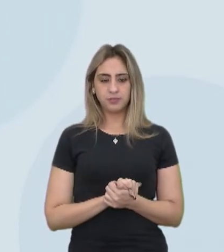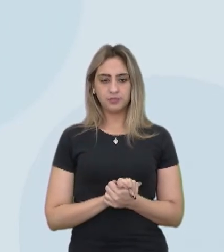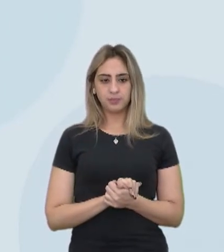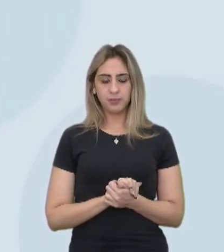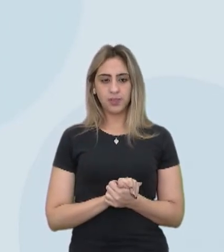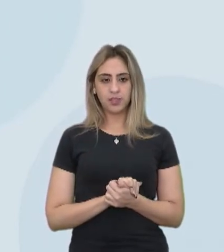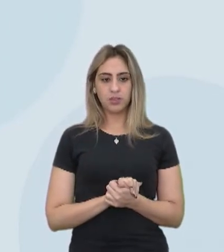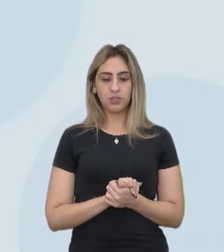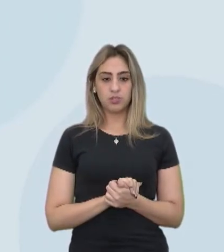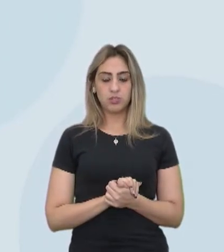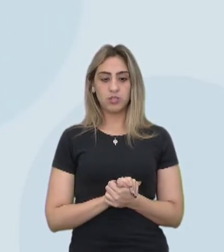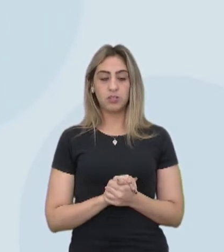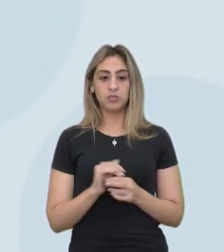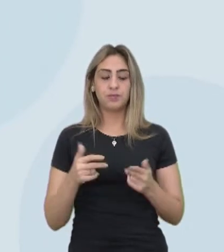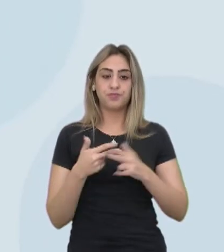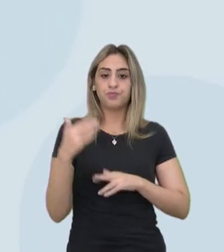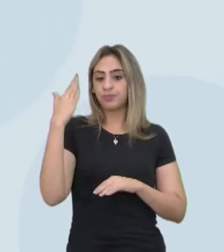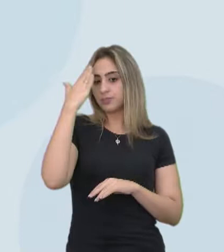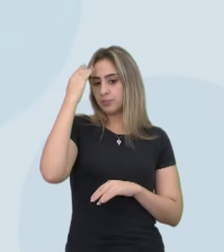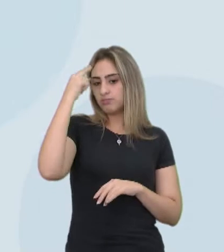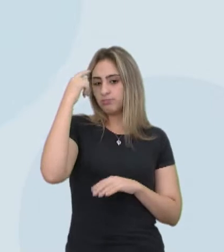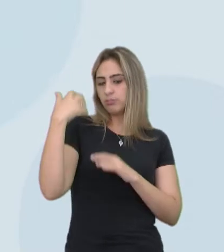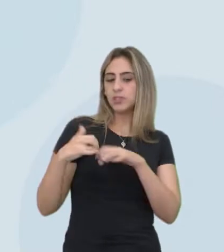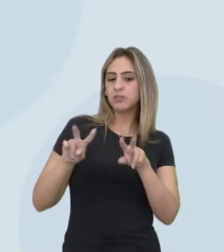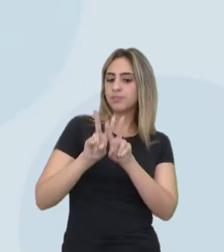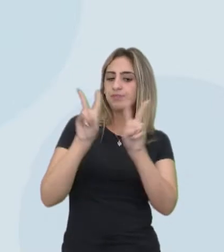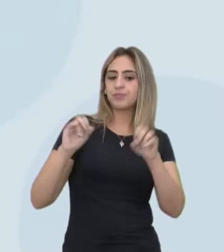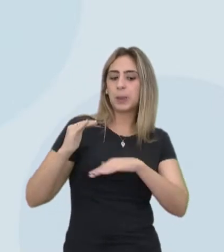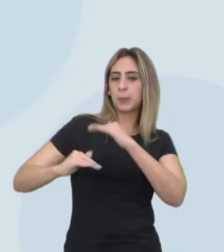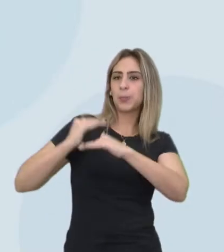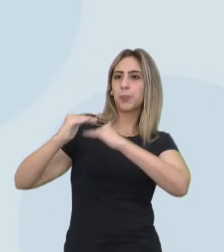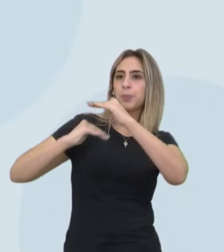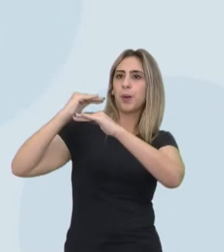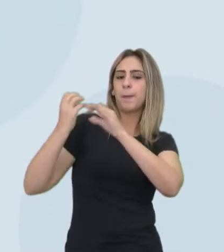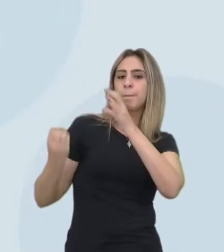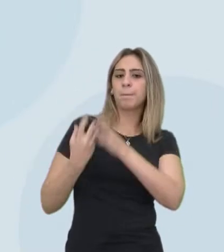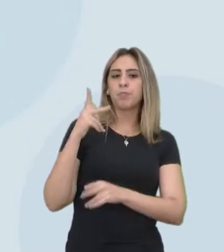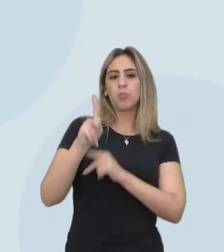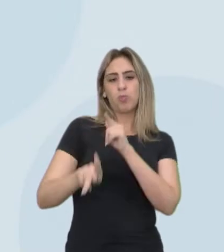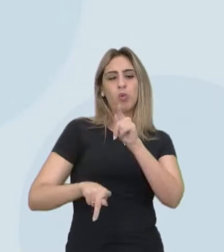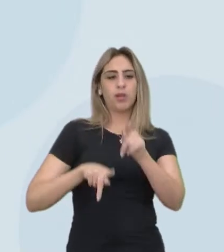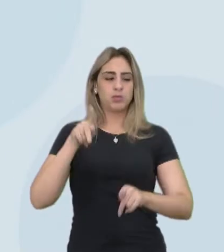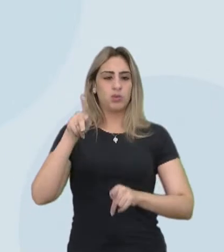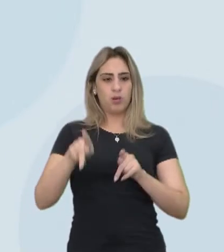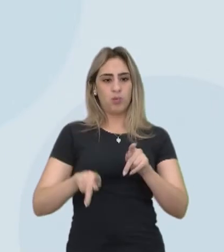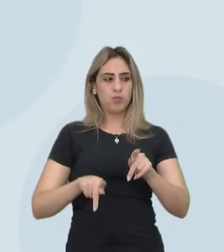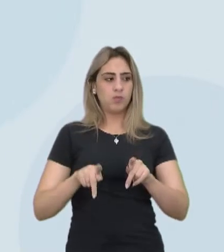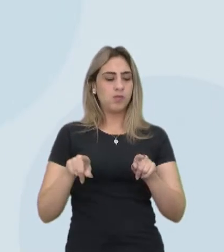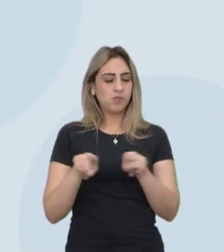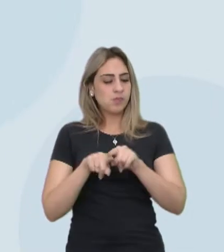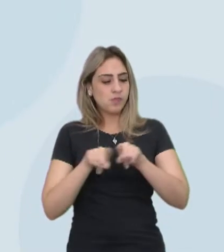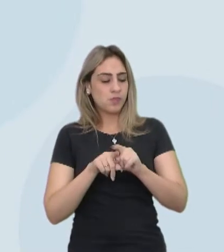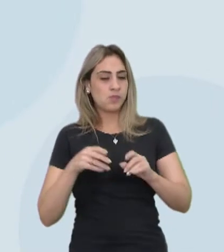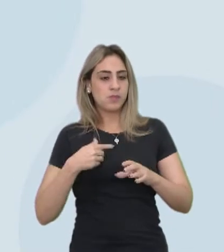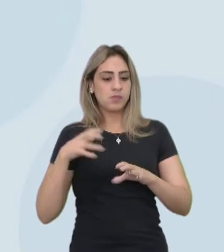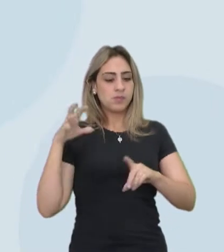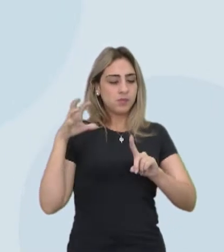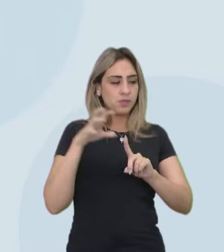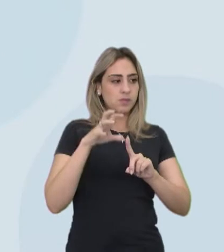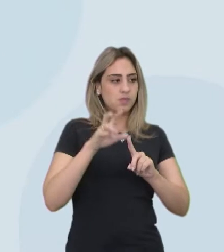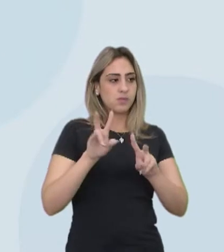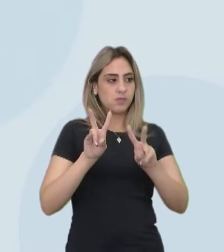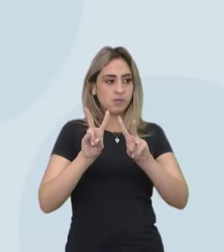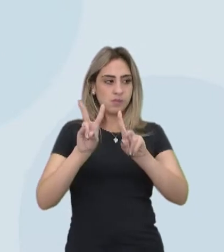E aí, sabendo pensar um pouco mais a questão do crescimento populacional, acaba influenciando aí